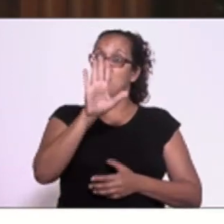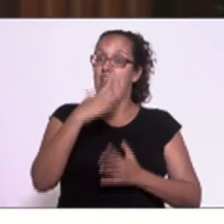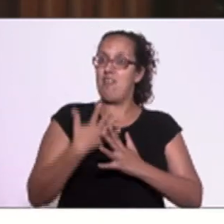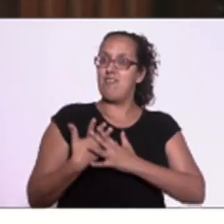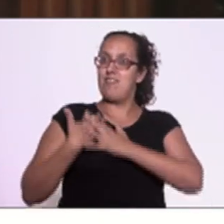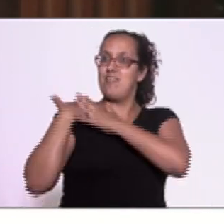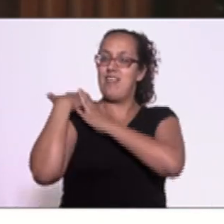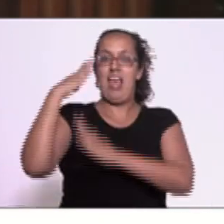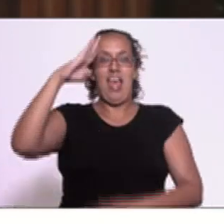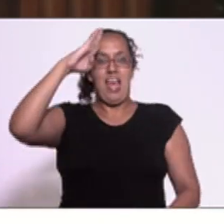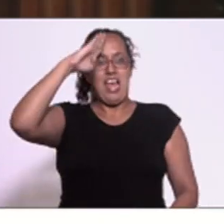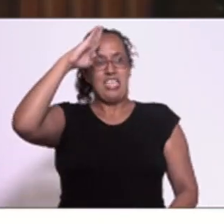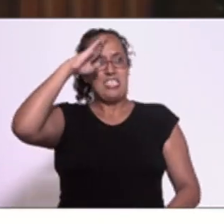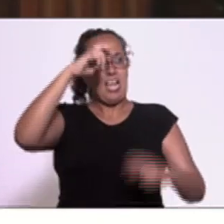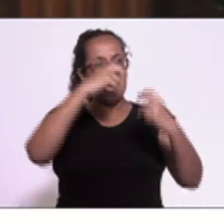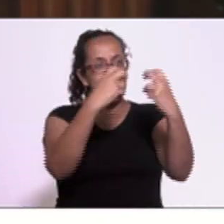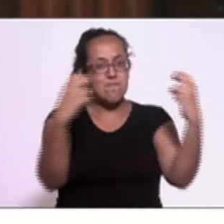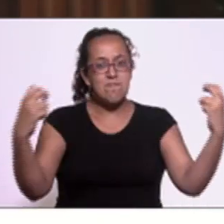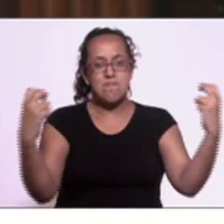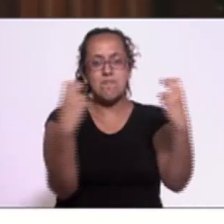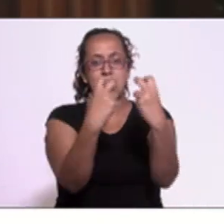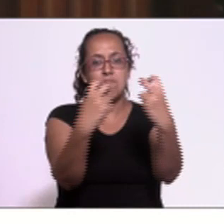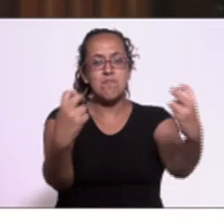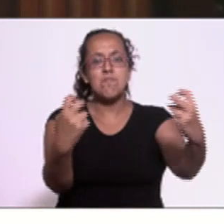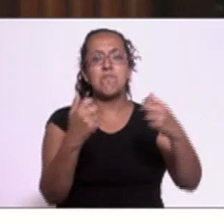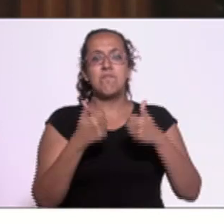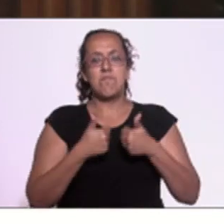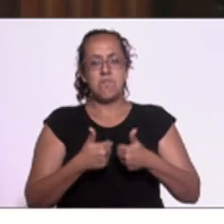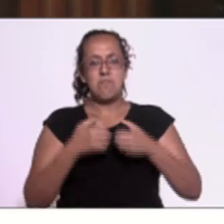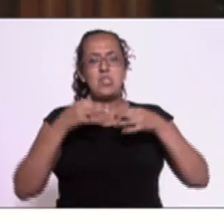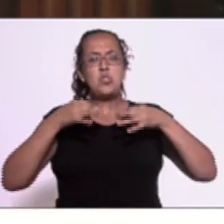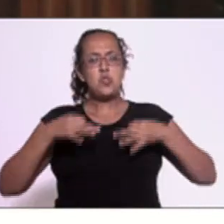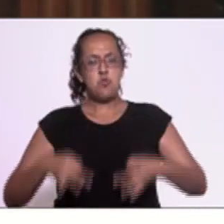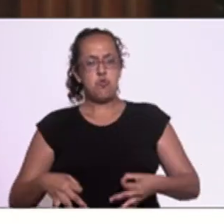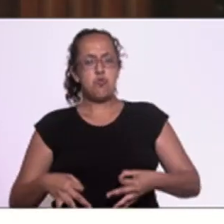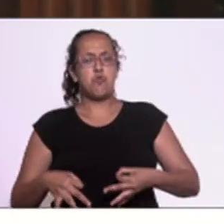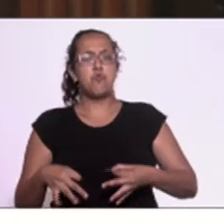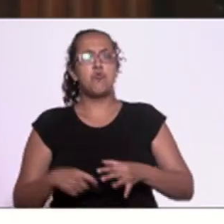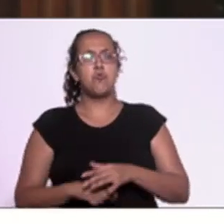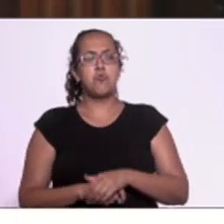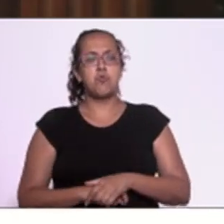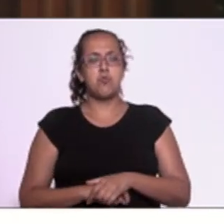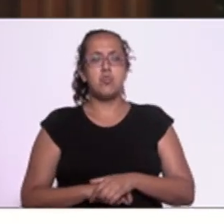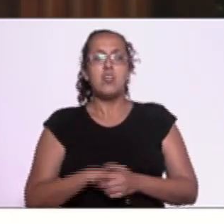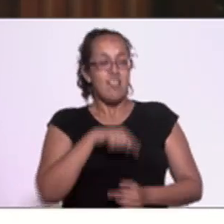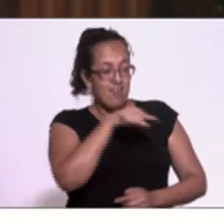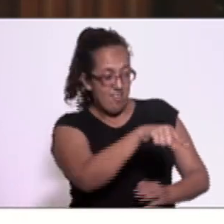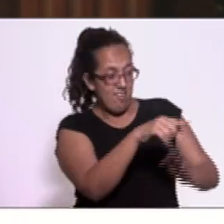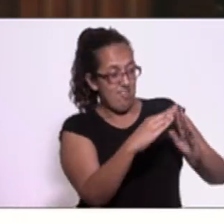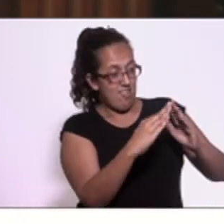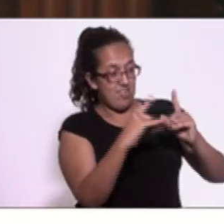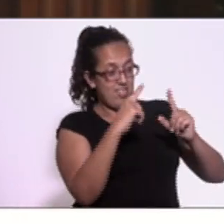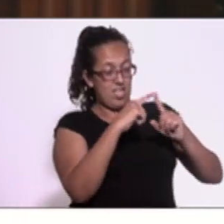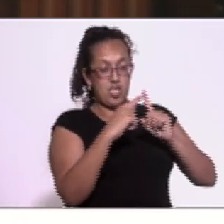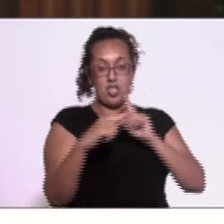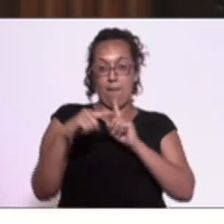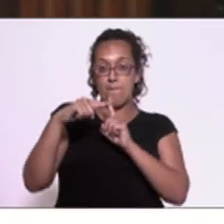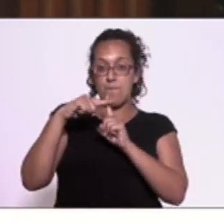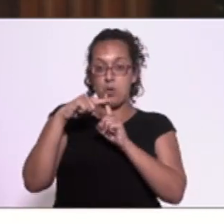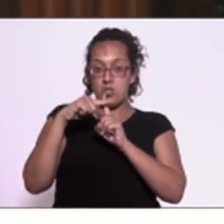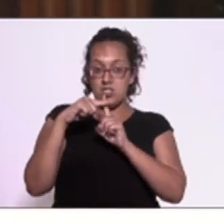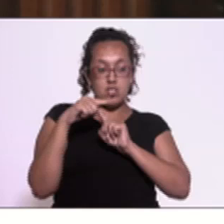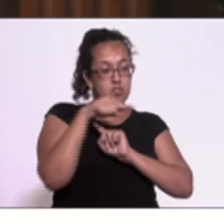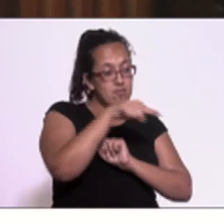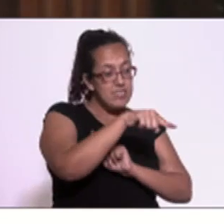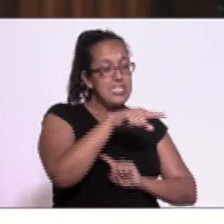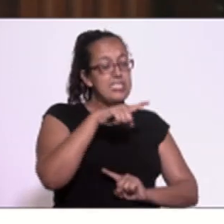muito bem representadas e nada mais do que justo, porque o Templo Positivista ele está essencialmente